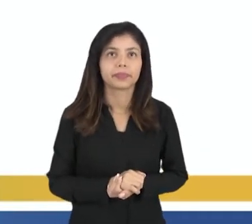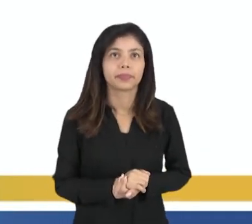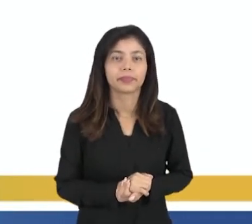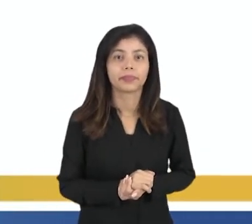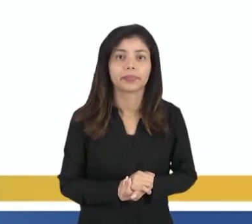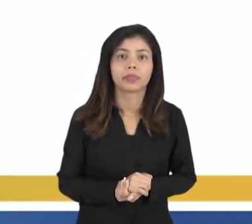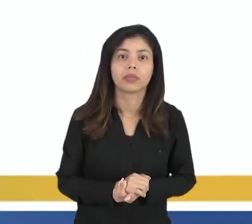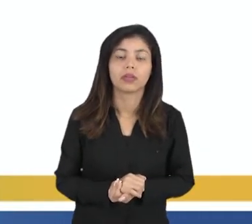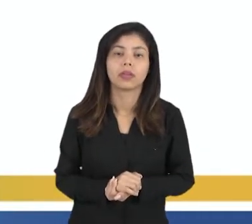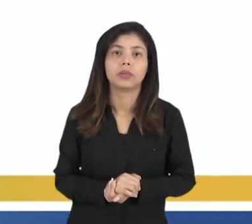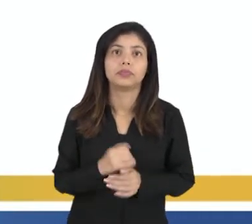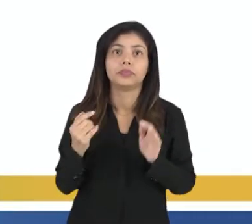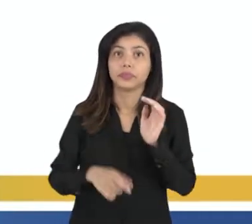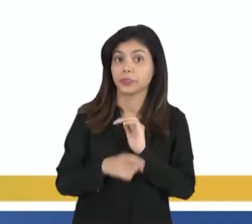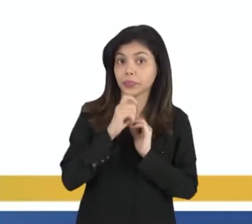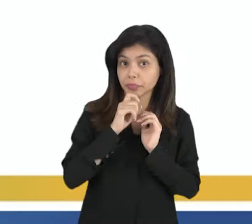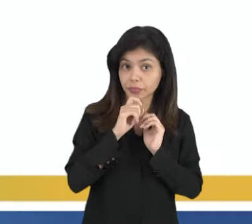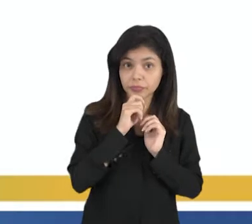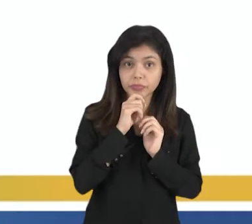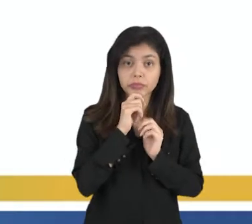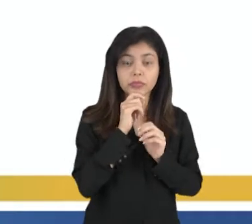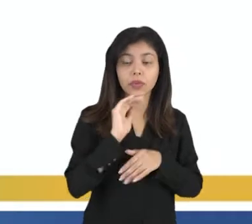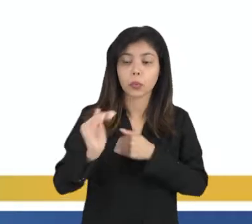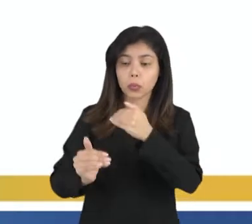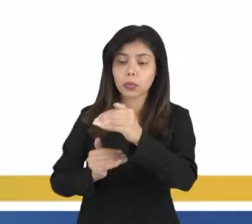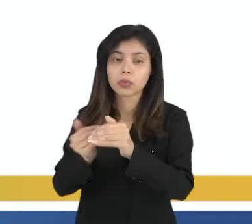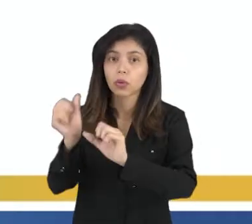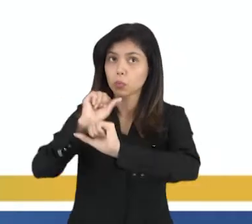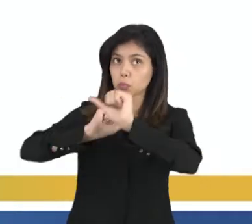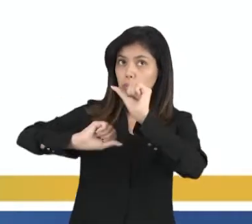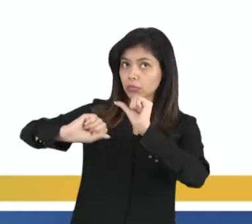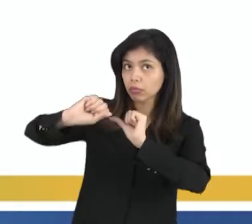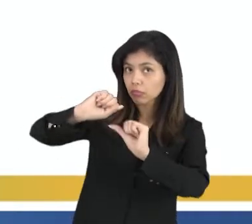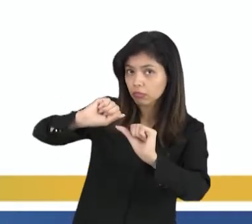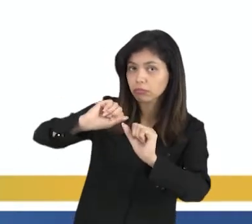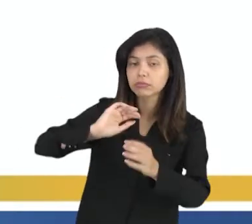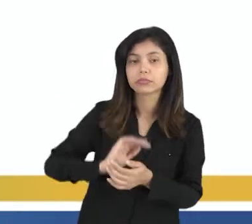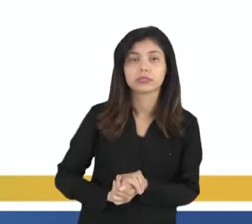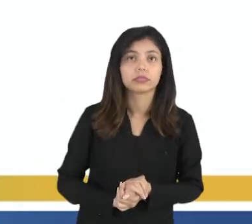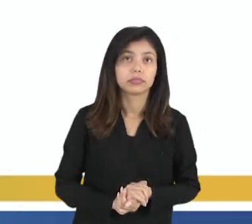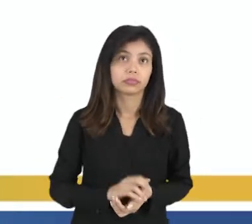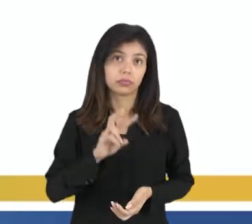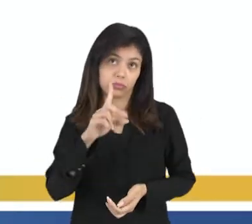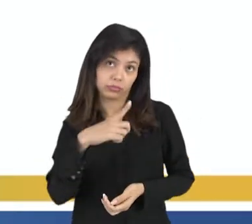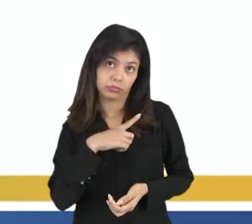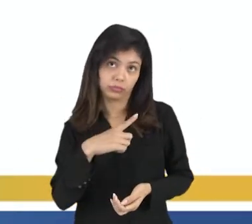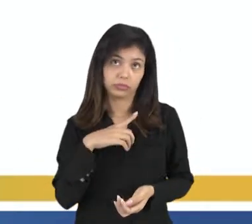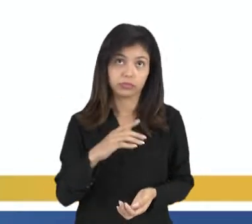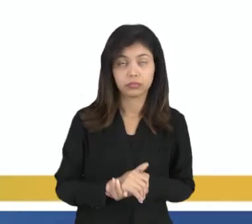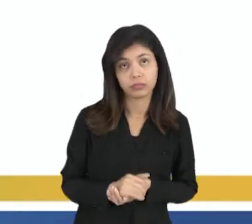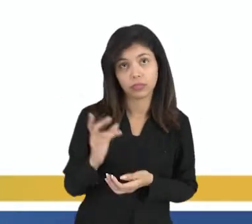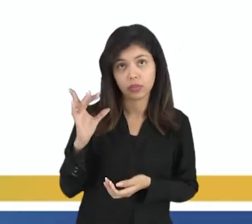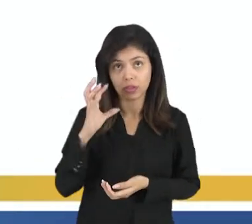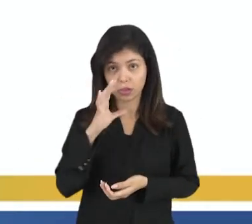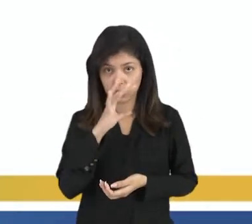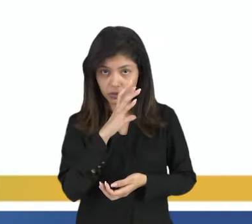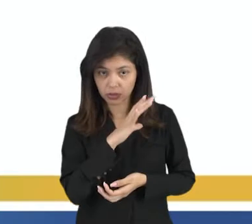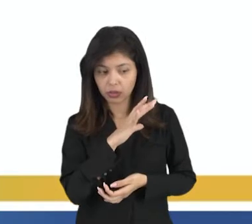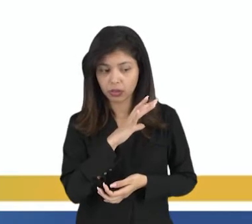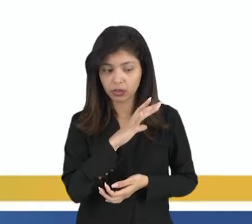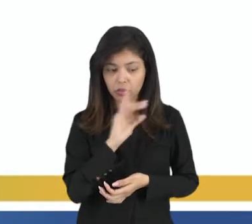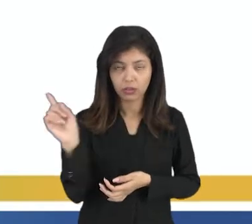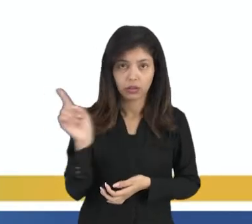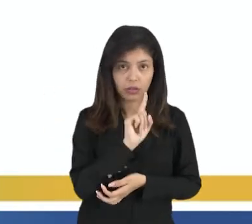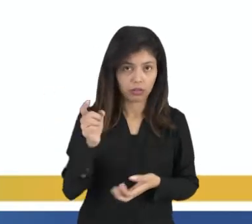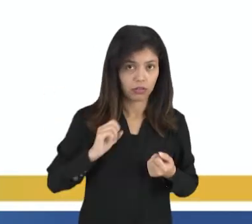Nas máquinas térmicas de resfriamento, o processo é o inverso, tá? Você tem aqui, ó, o calor flui de maneira